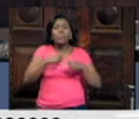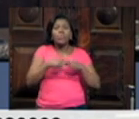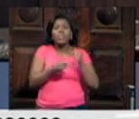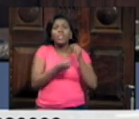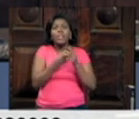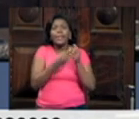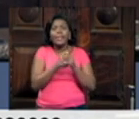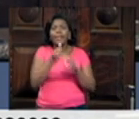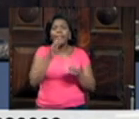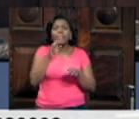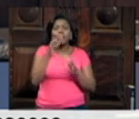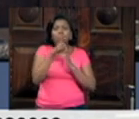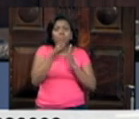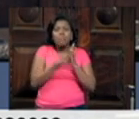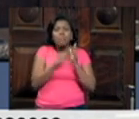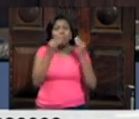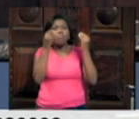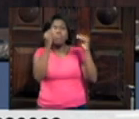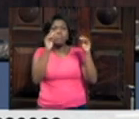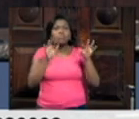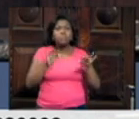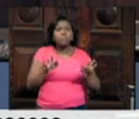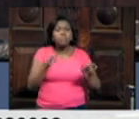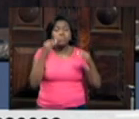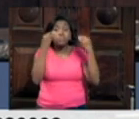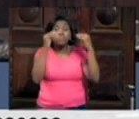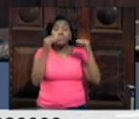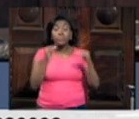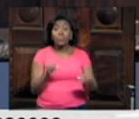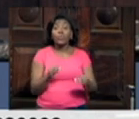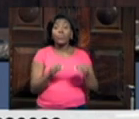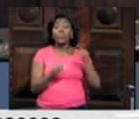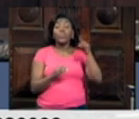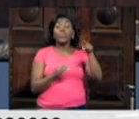desses 15 decretos, há